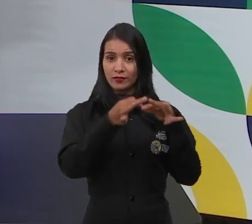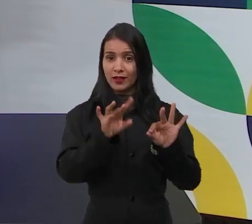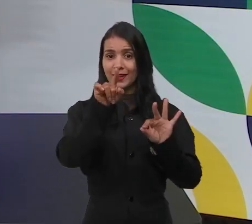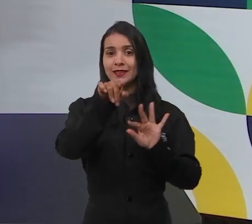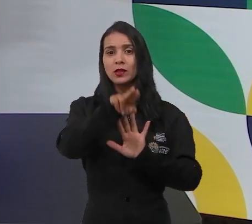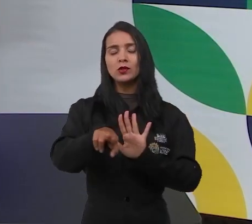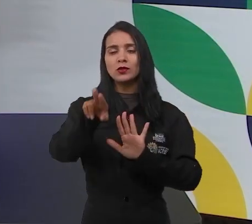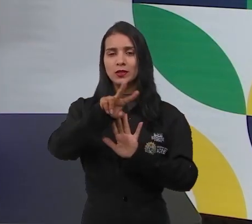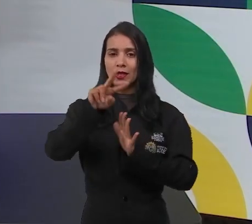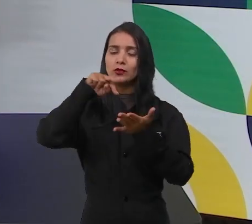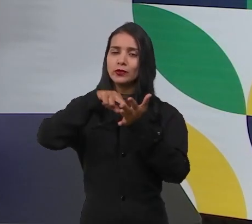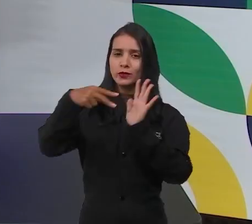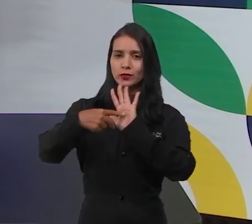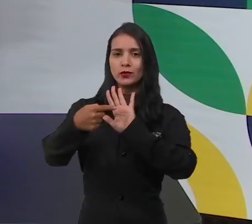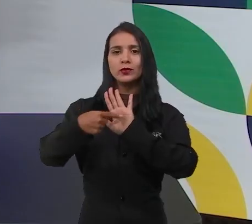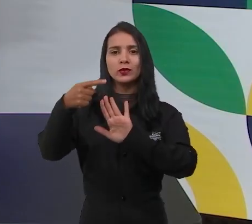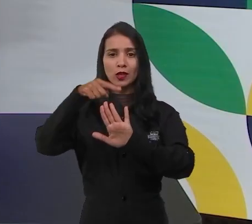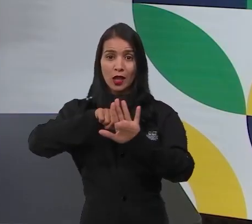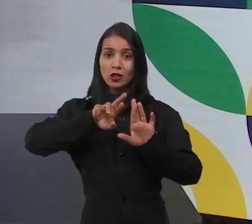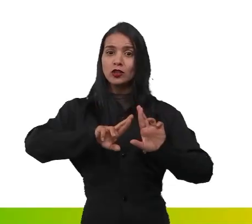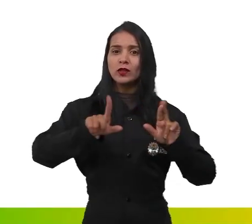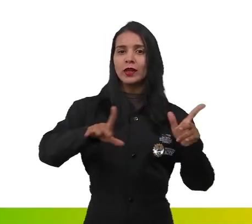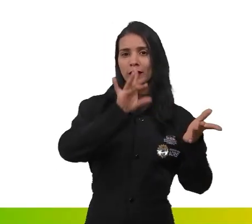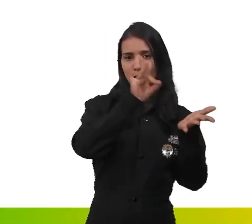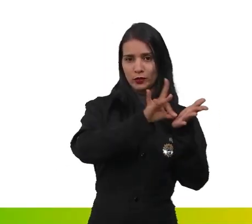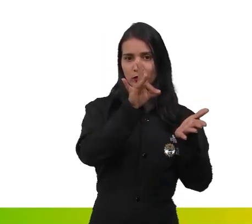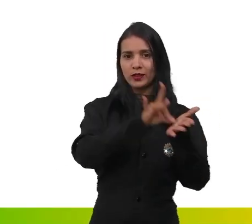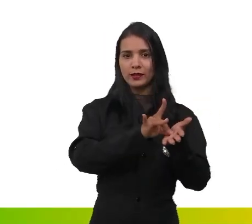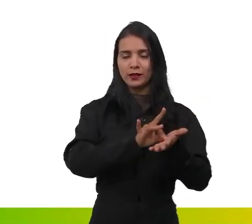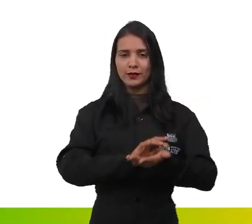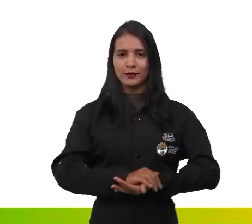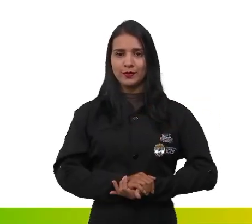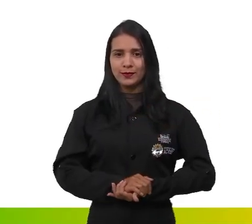figurado, diferente do seu sentido real.